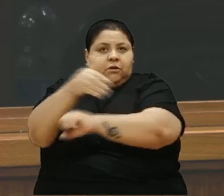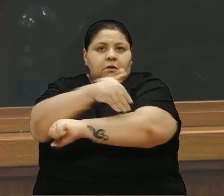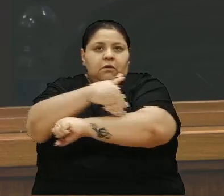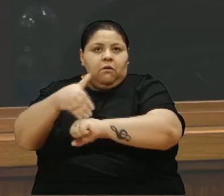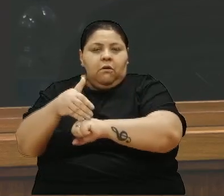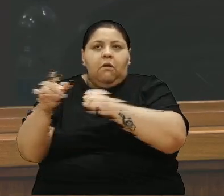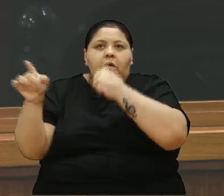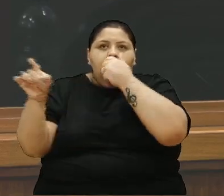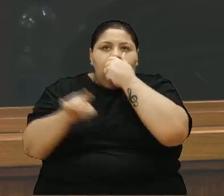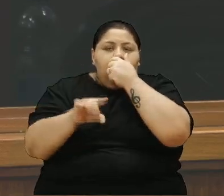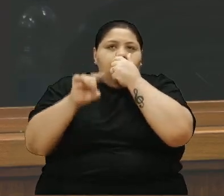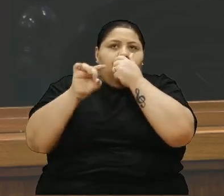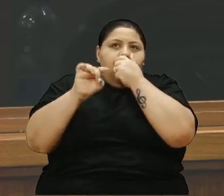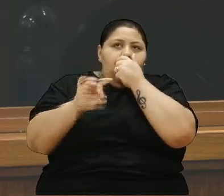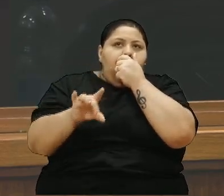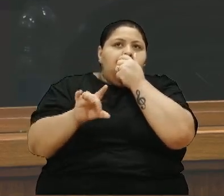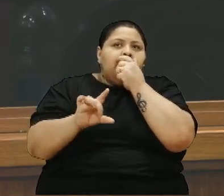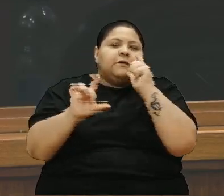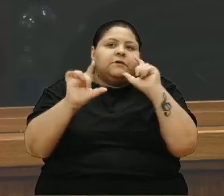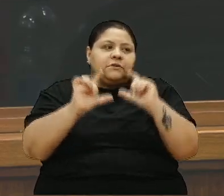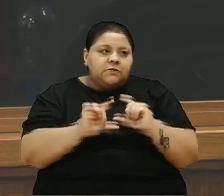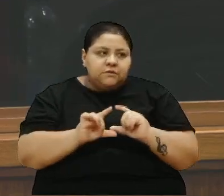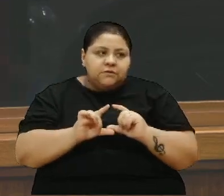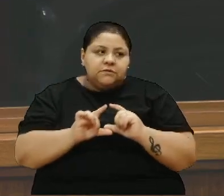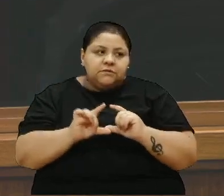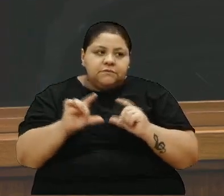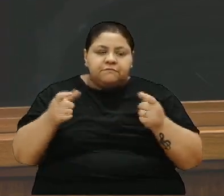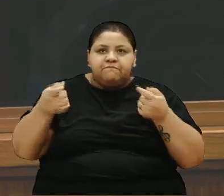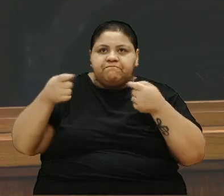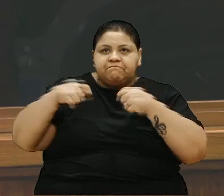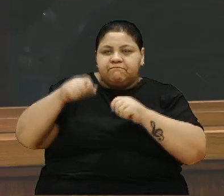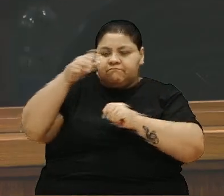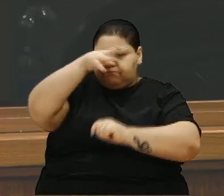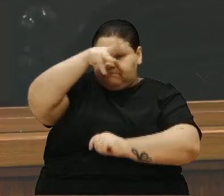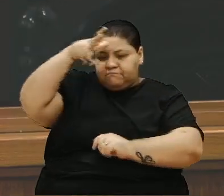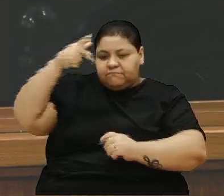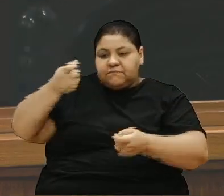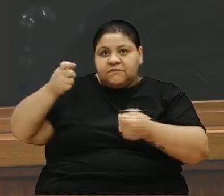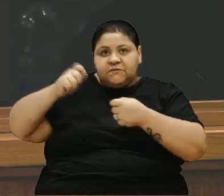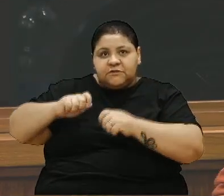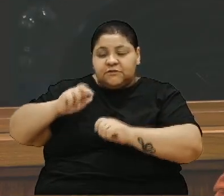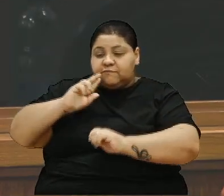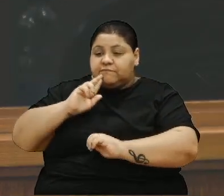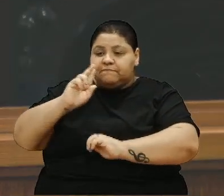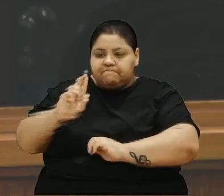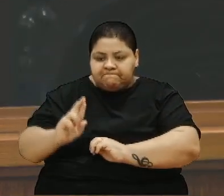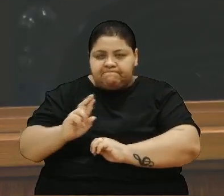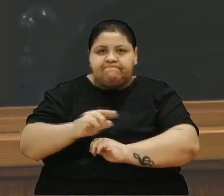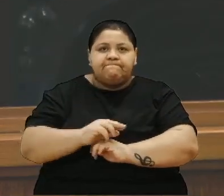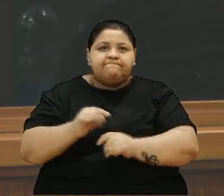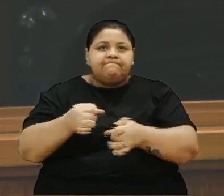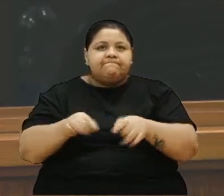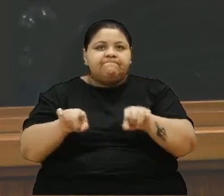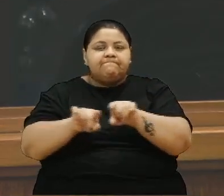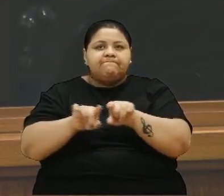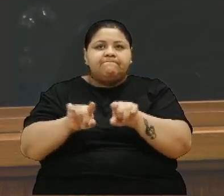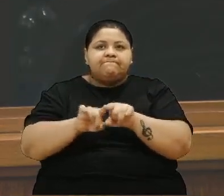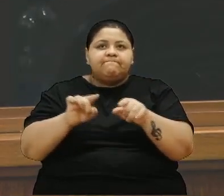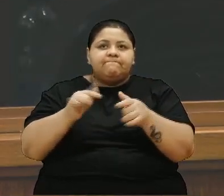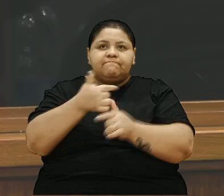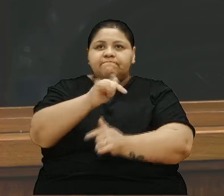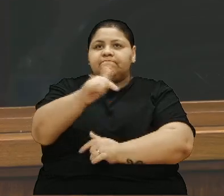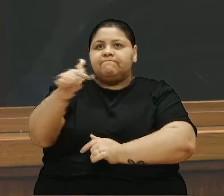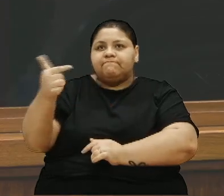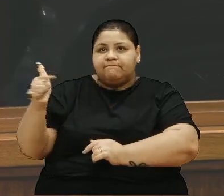que é apenas uma parte necessária que o município precisa dar resposta, mas tem muitas outras